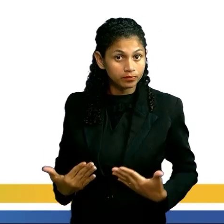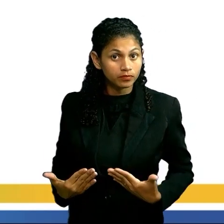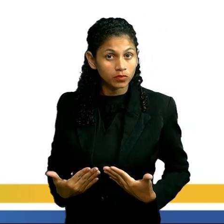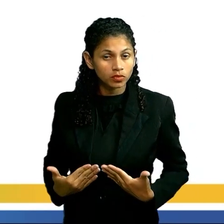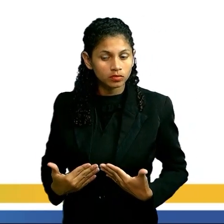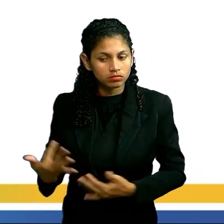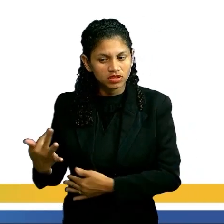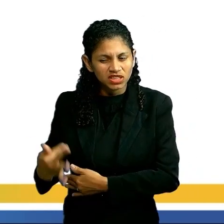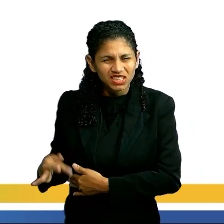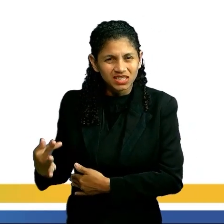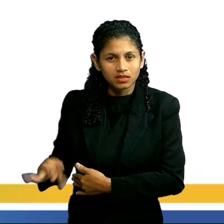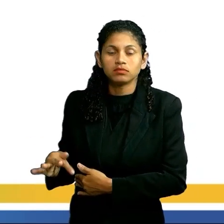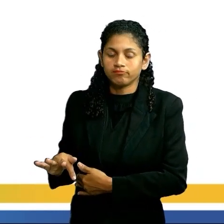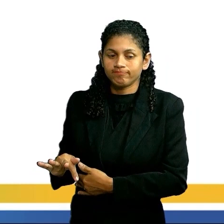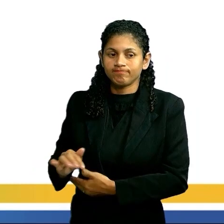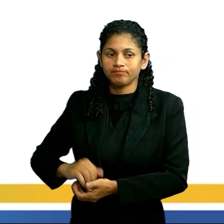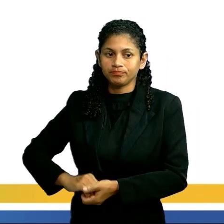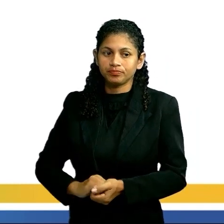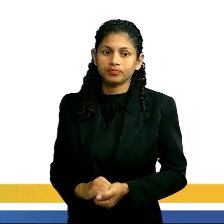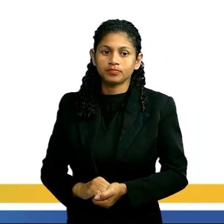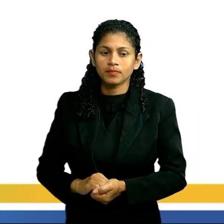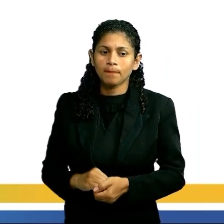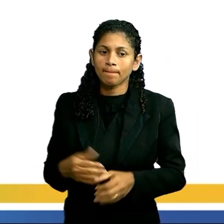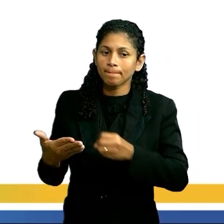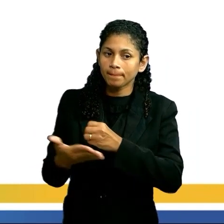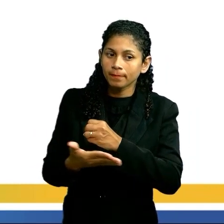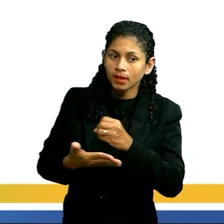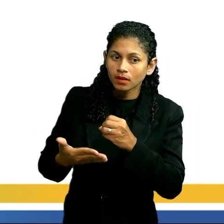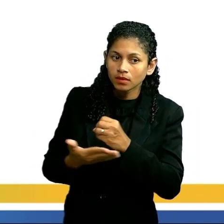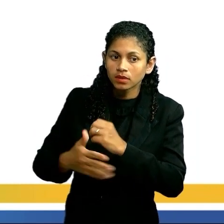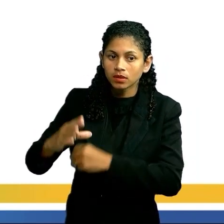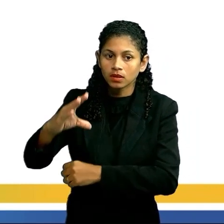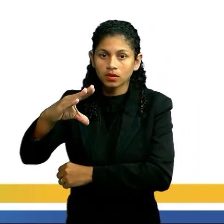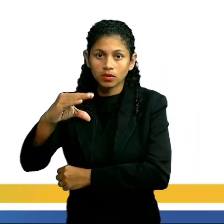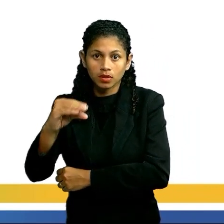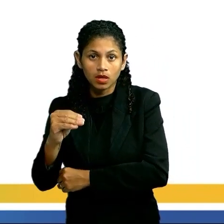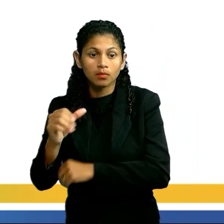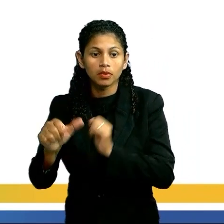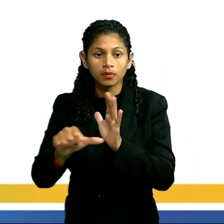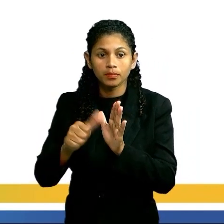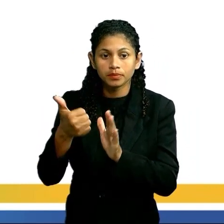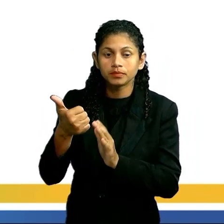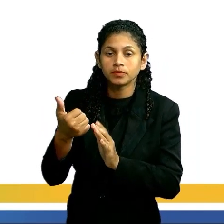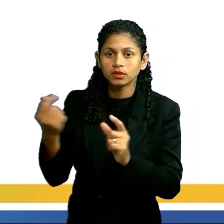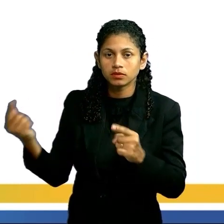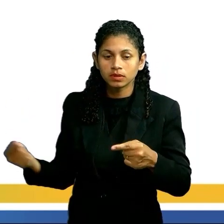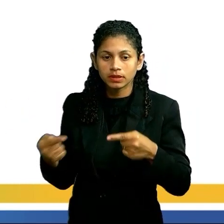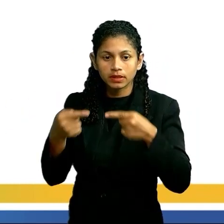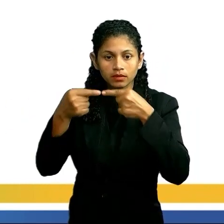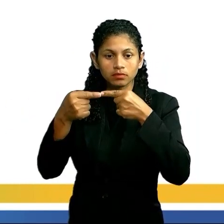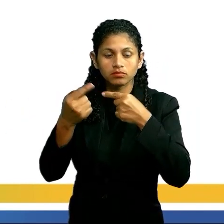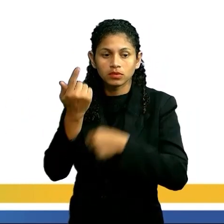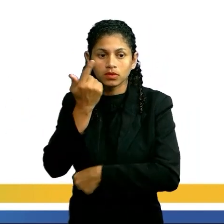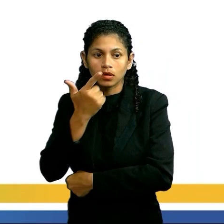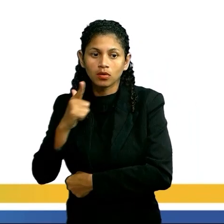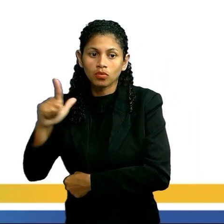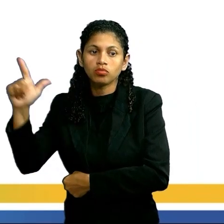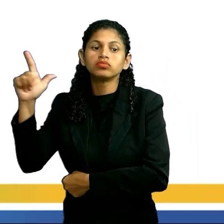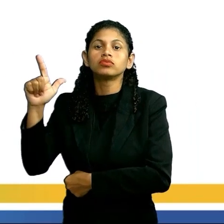Considerando que um carbono primário é aquele que se encontra ligado a outro átomo de carbono, que um